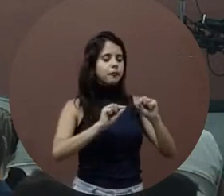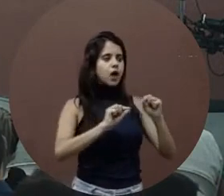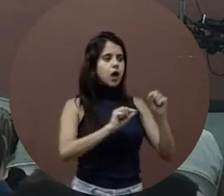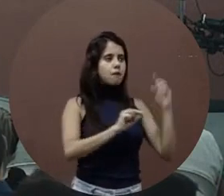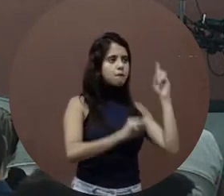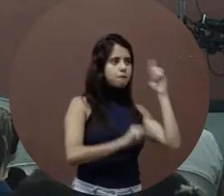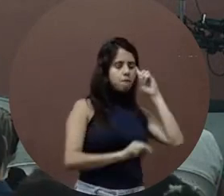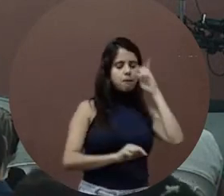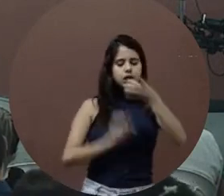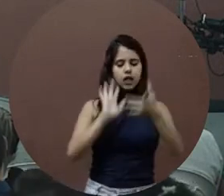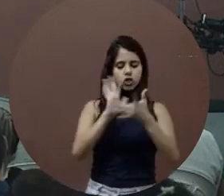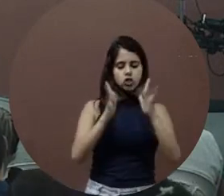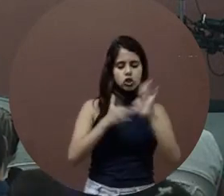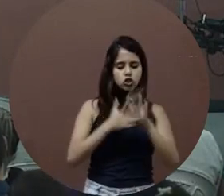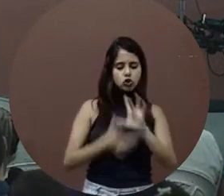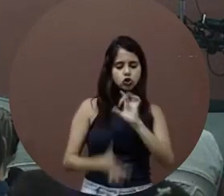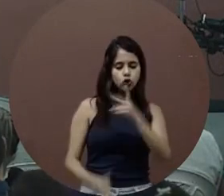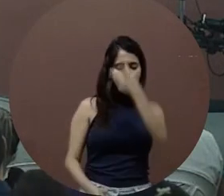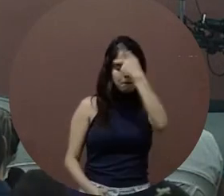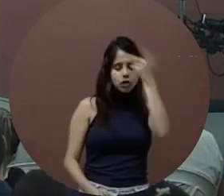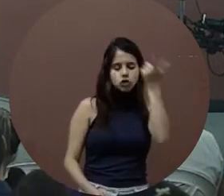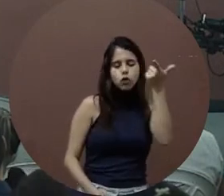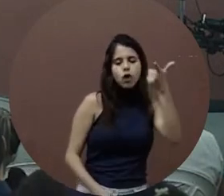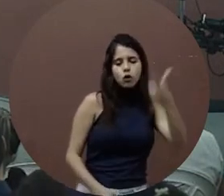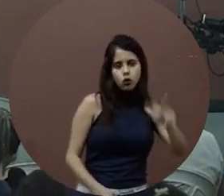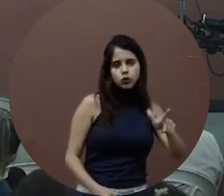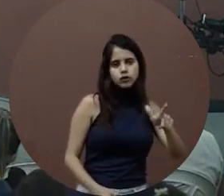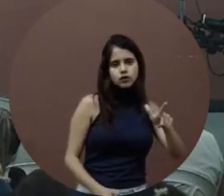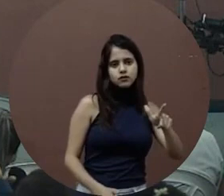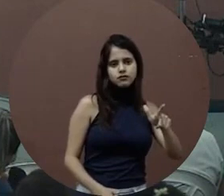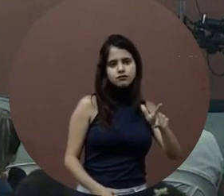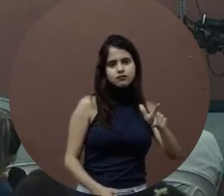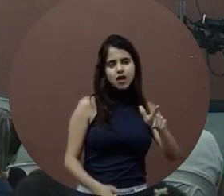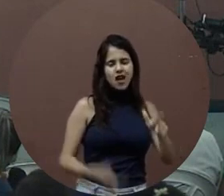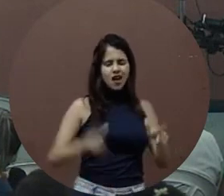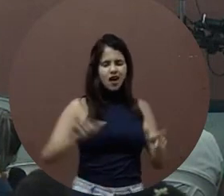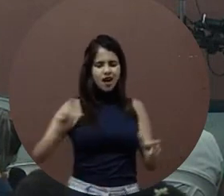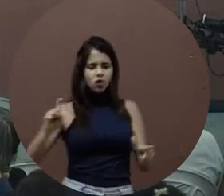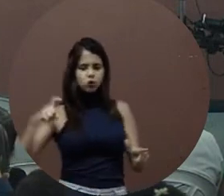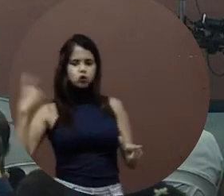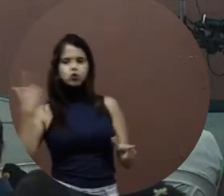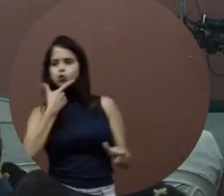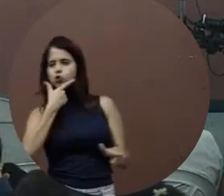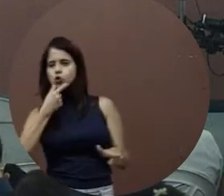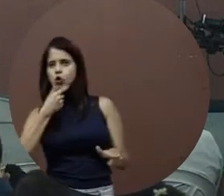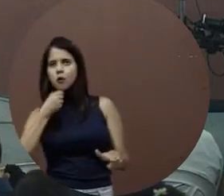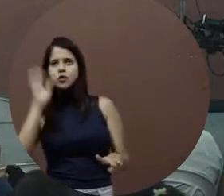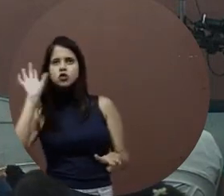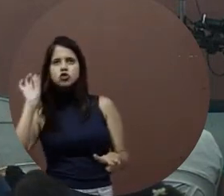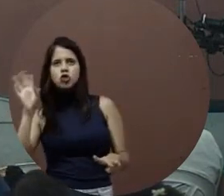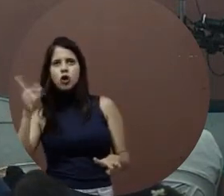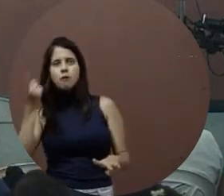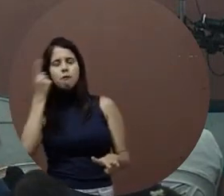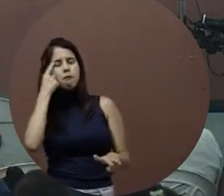Um Jesus que eles só conseguiam vislumbrar olhando para um futuro. Mas nós agora sabemos quem Jesus é.